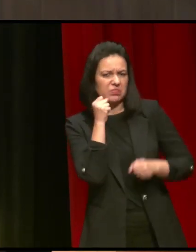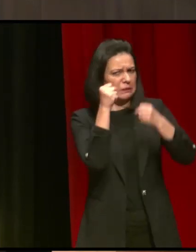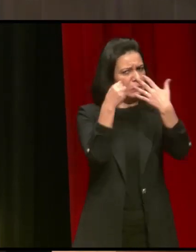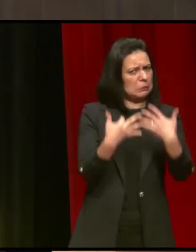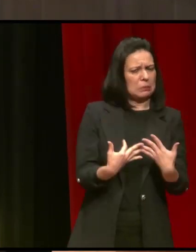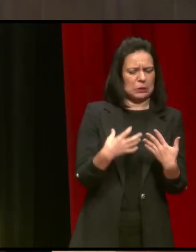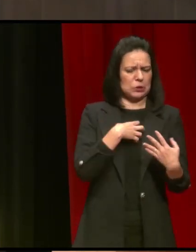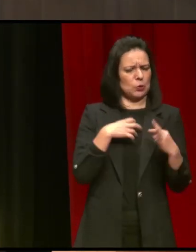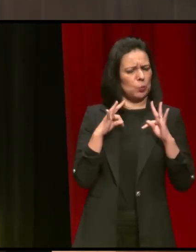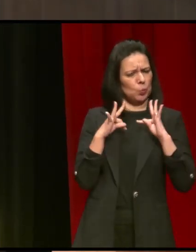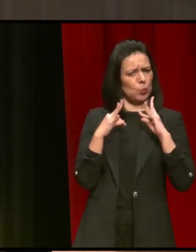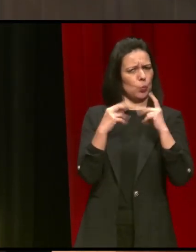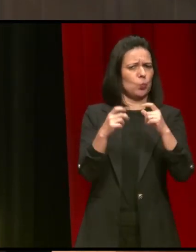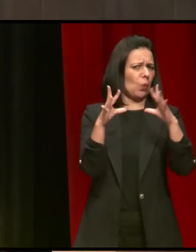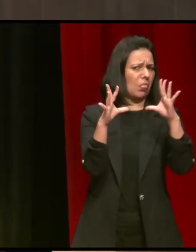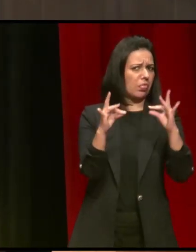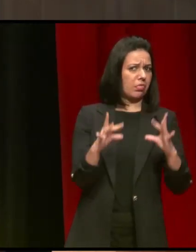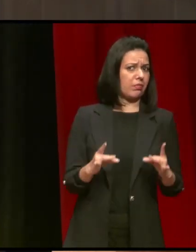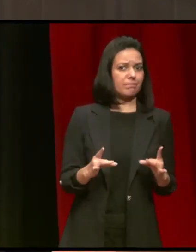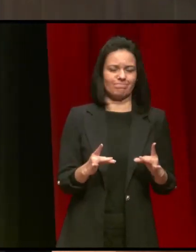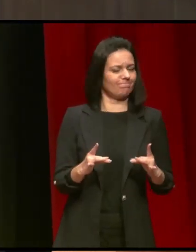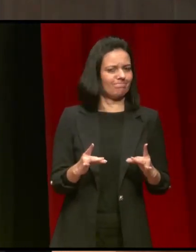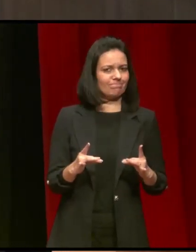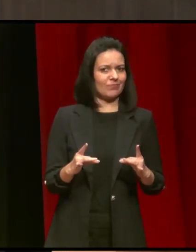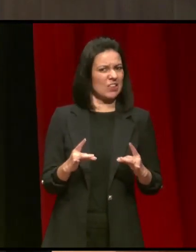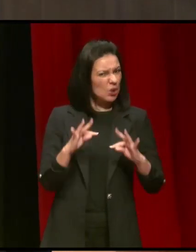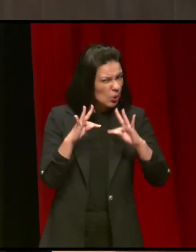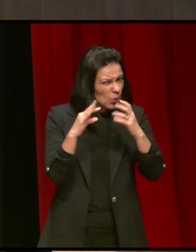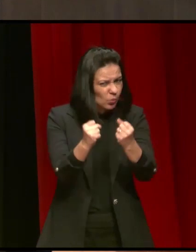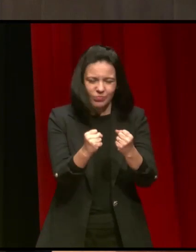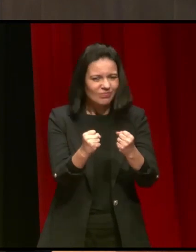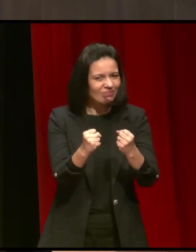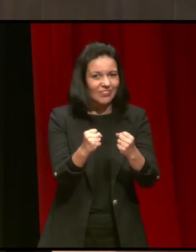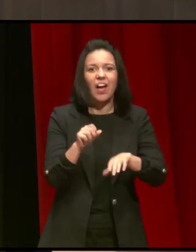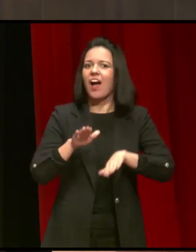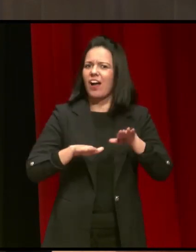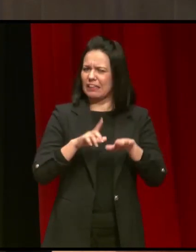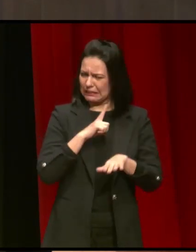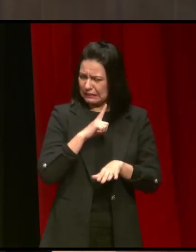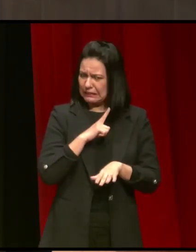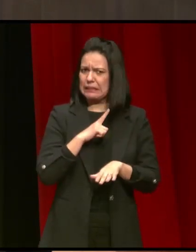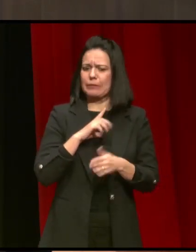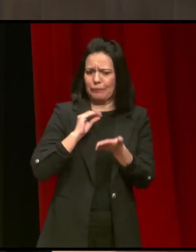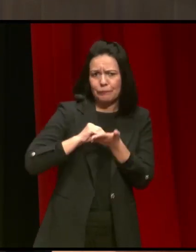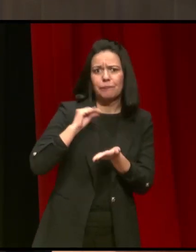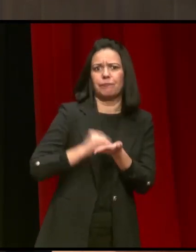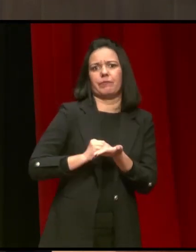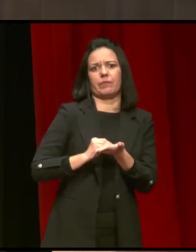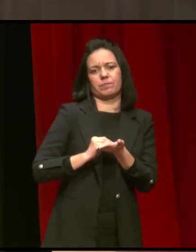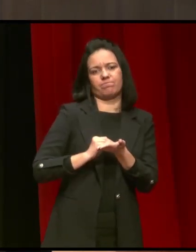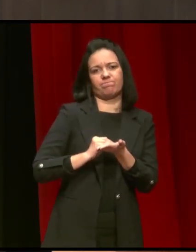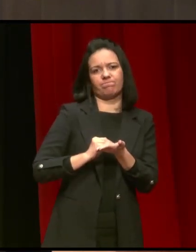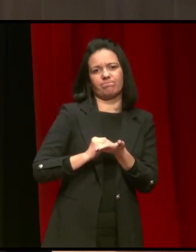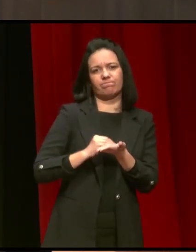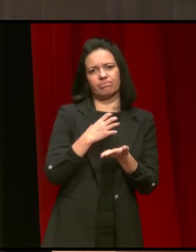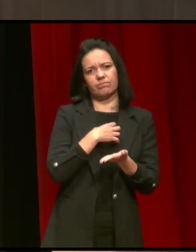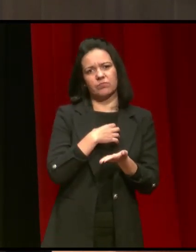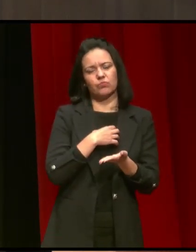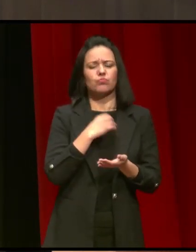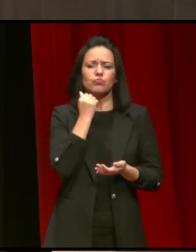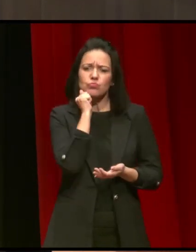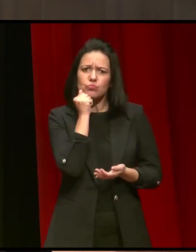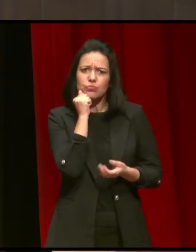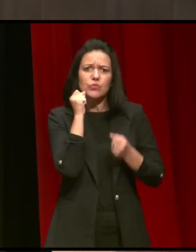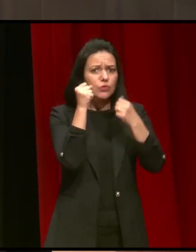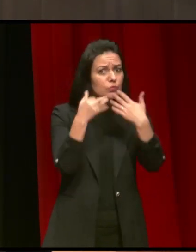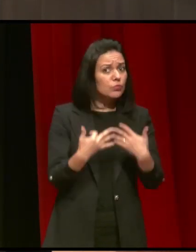tudo não, meu amigo. Tem muita coisa que a ciência não explica, muita coisa. Tá? Então, o que o Dr. Gibbs está dizendo é